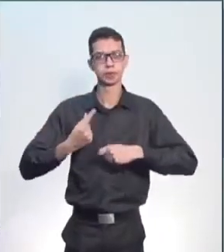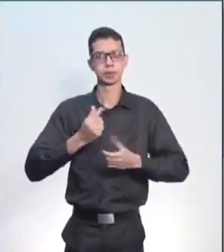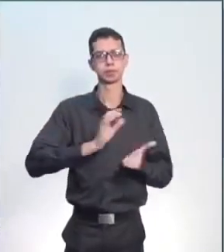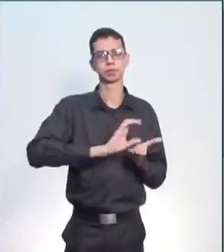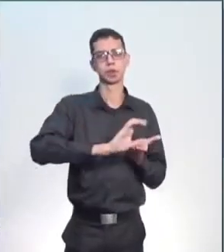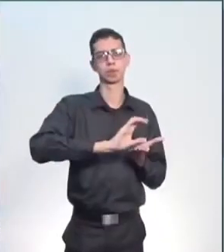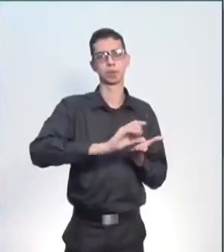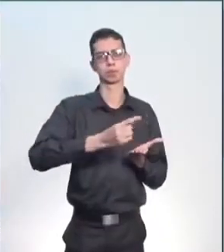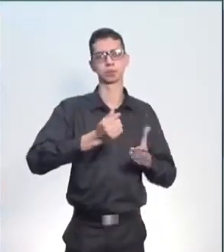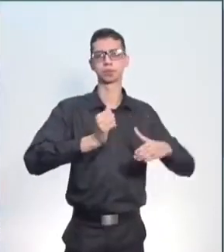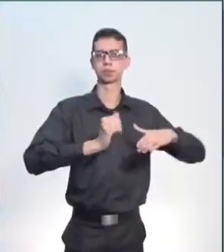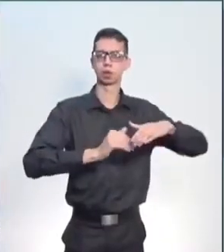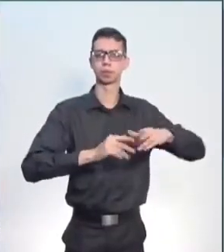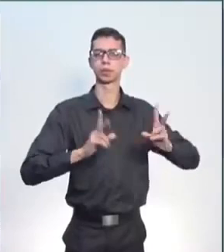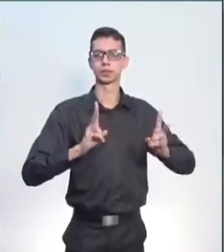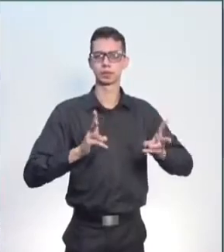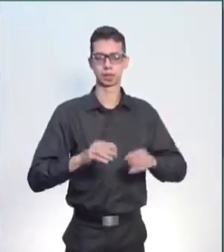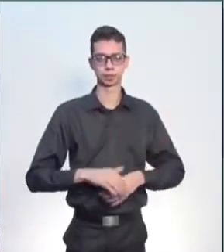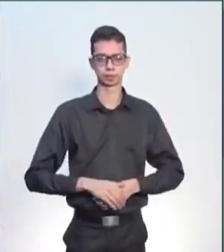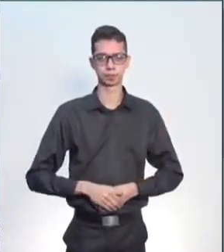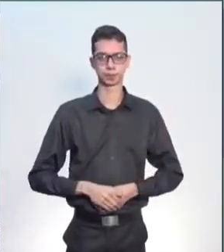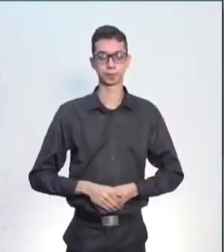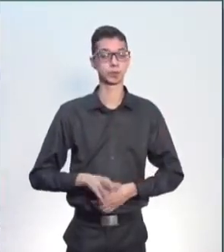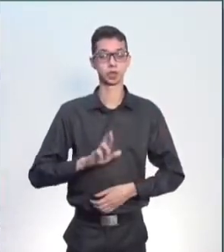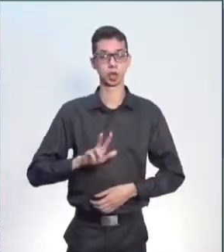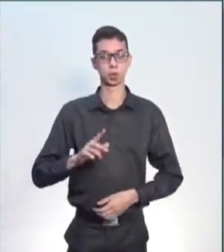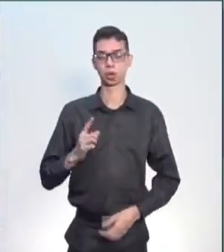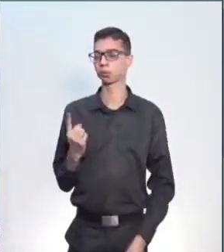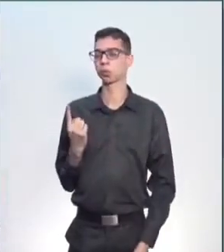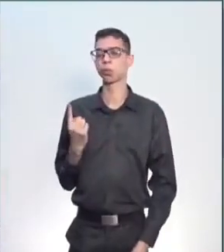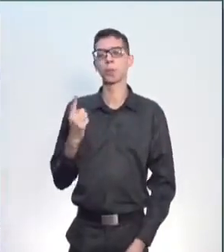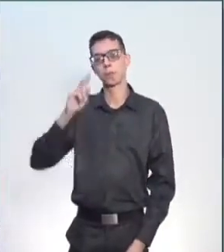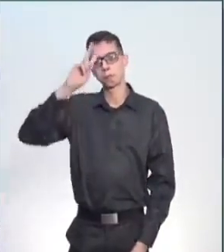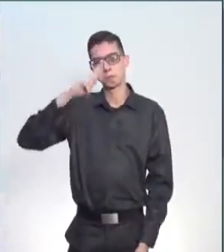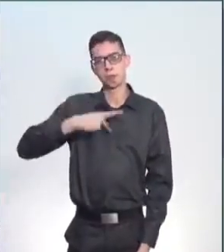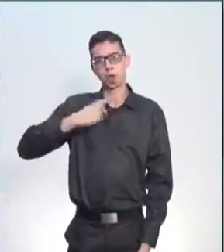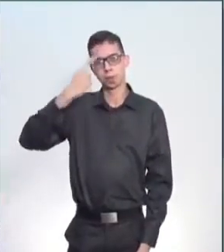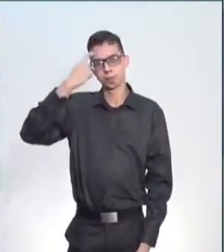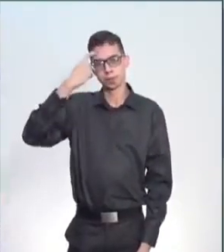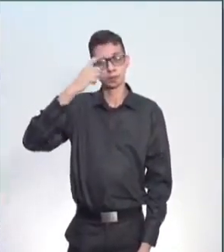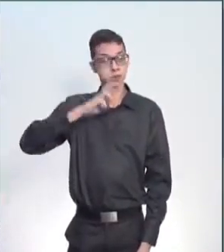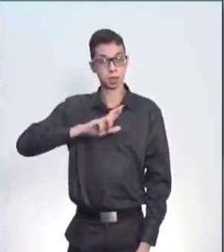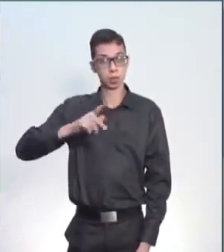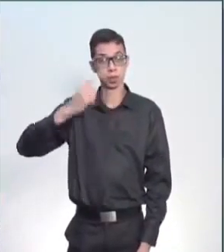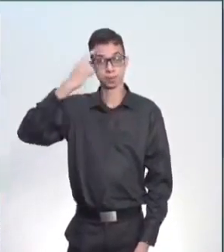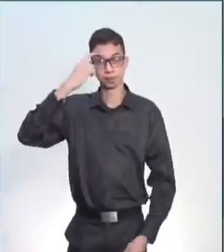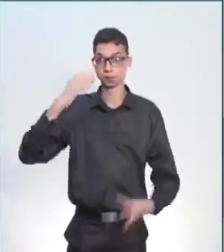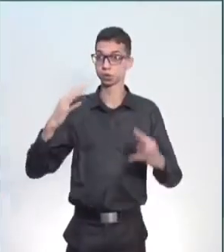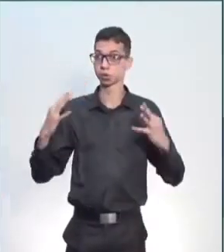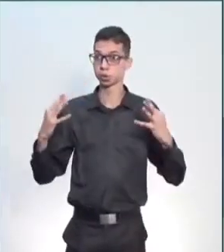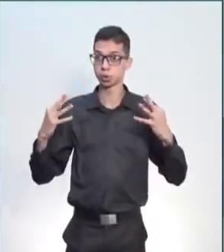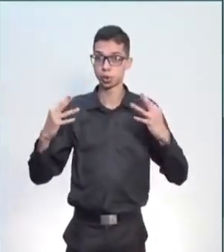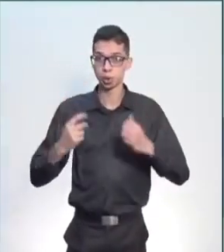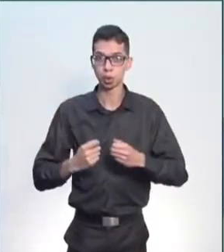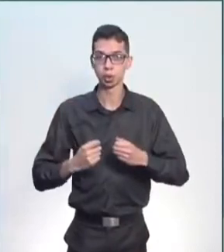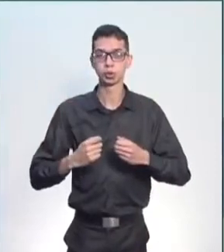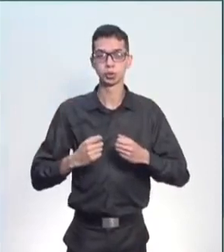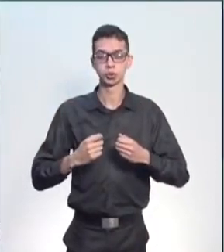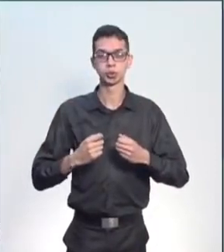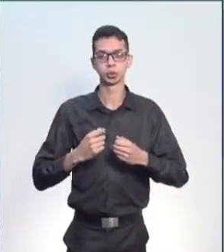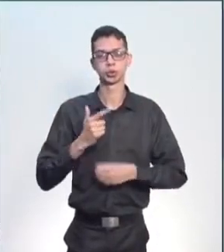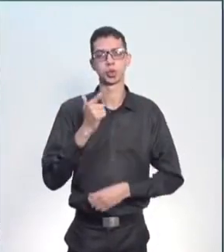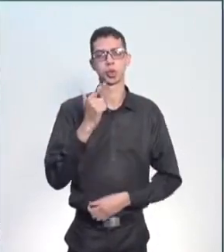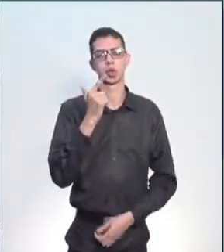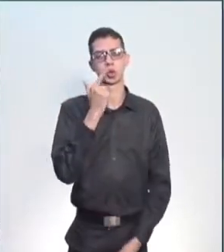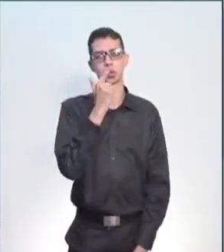não contribuem individualmente. Contribuem pensando que todos terão acesso àquele